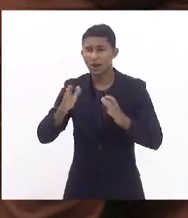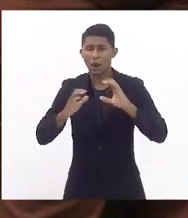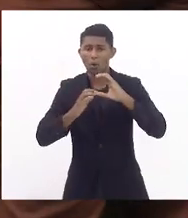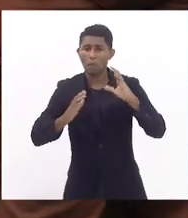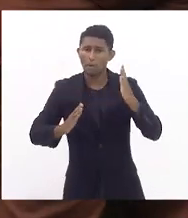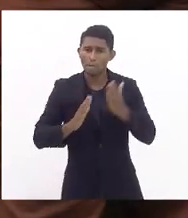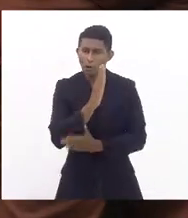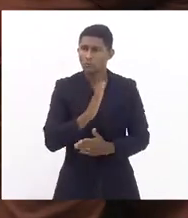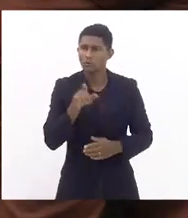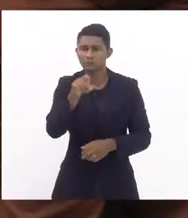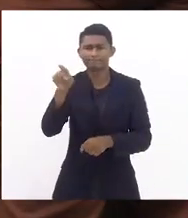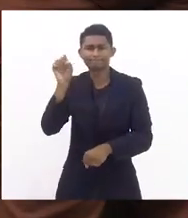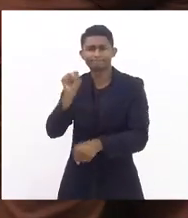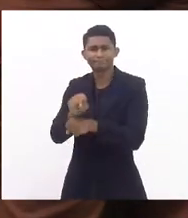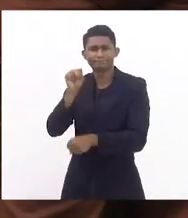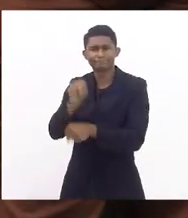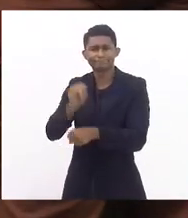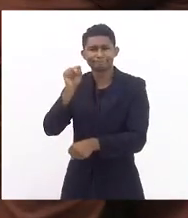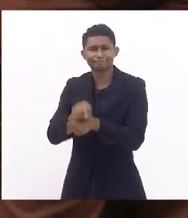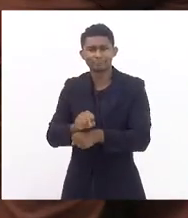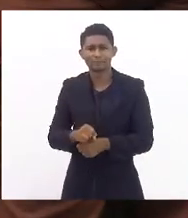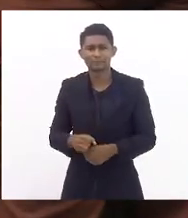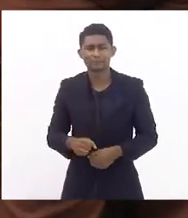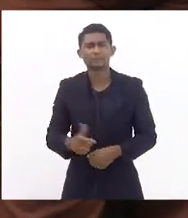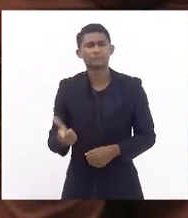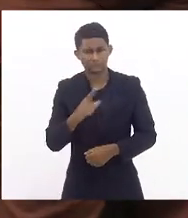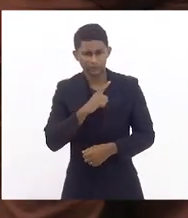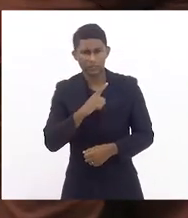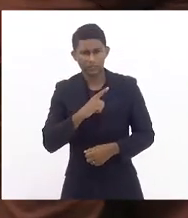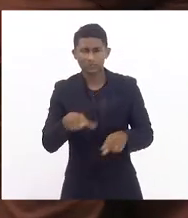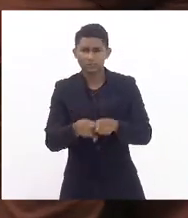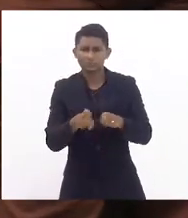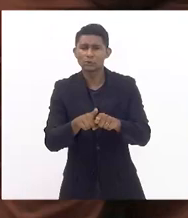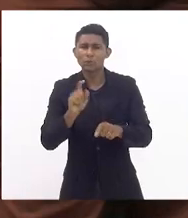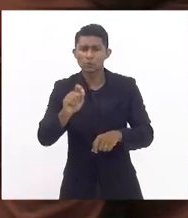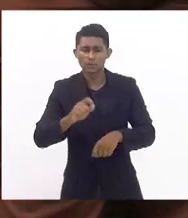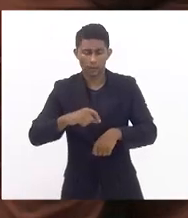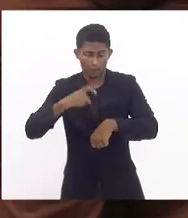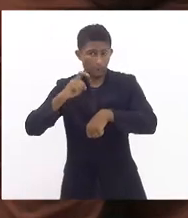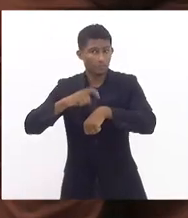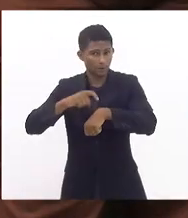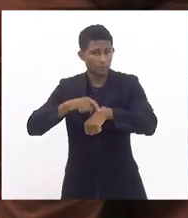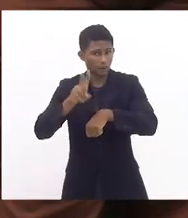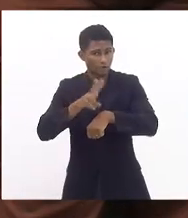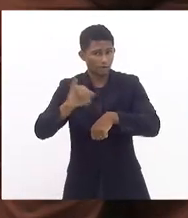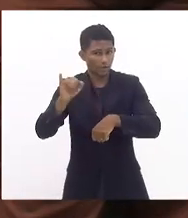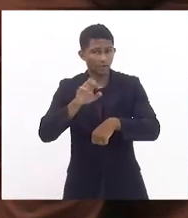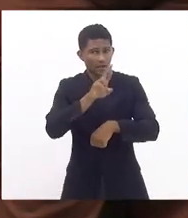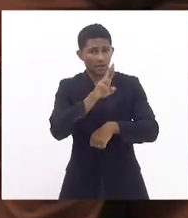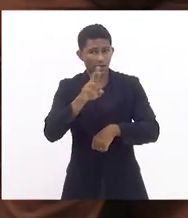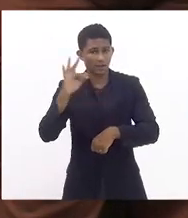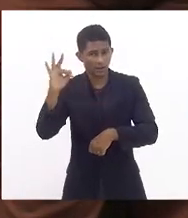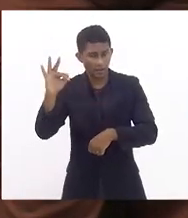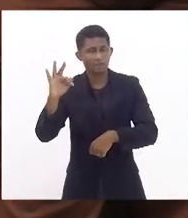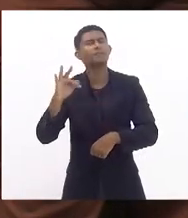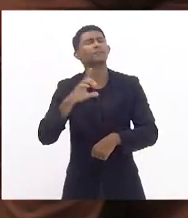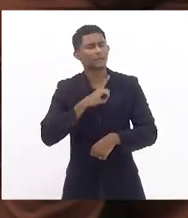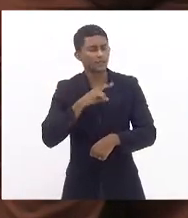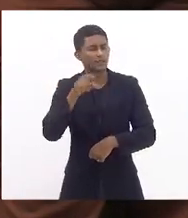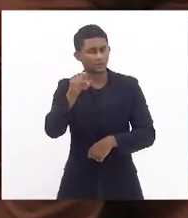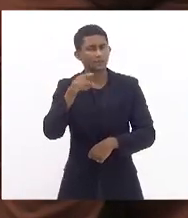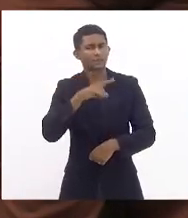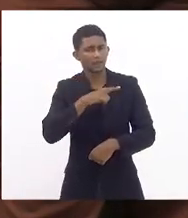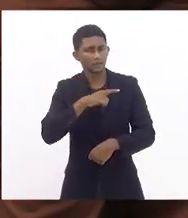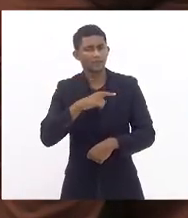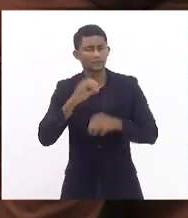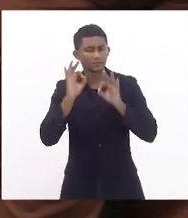é injustificável que haja previsão, porque é previsão no plano de recuperação fiscal para esse tipo de situação e não